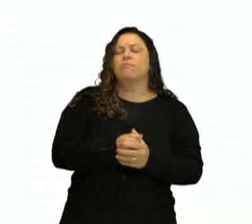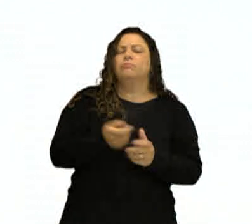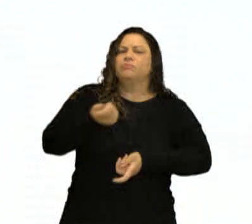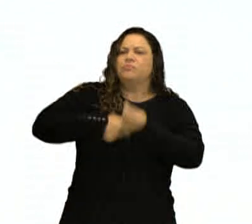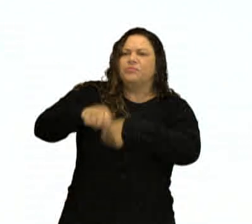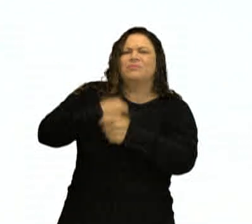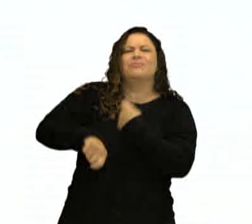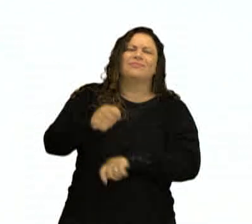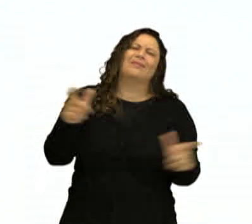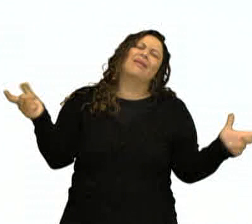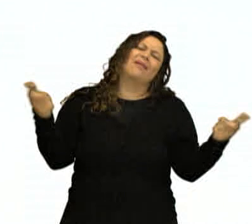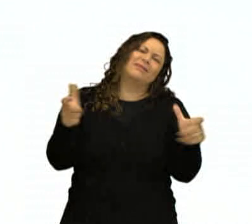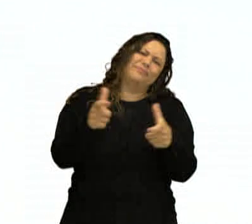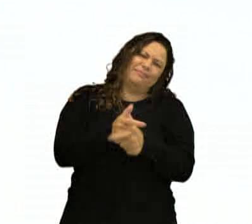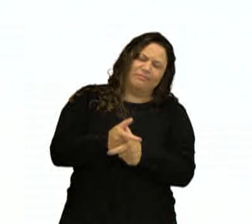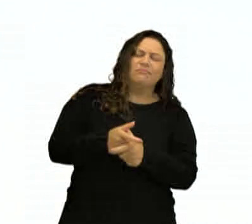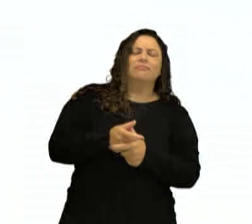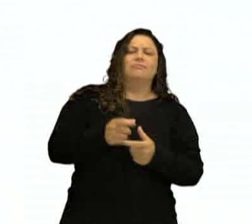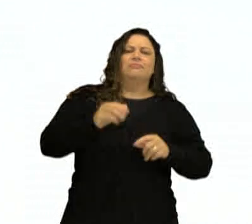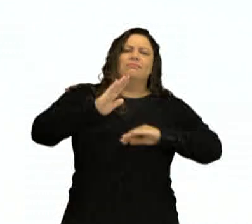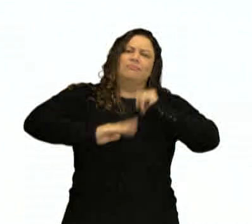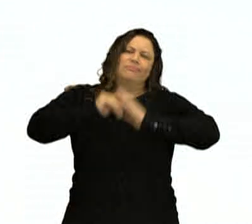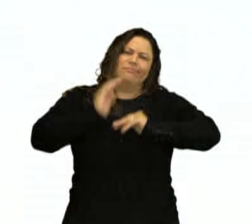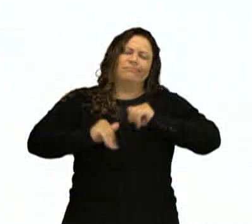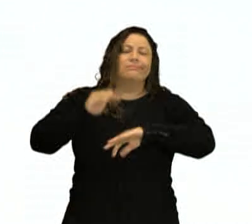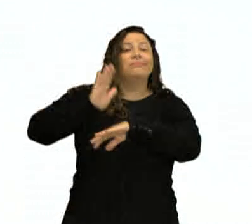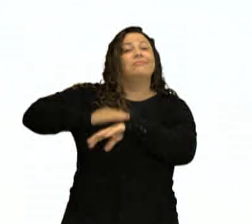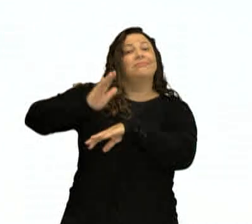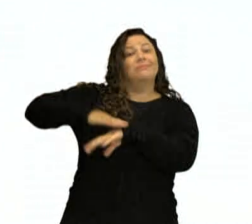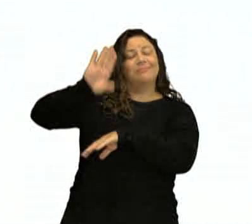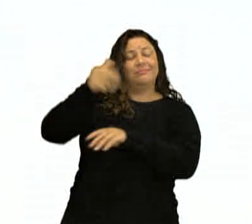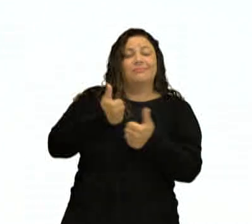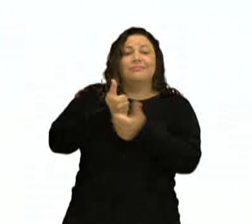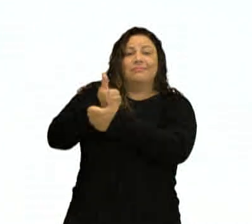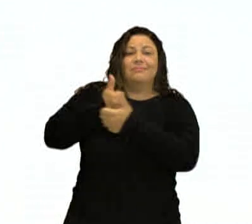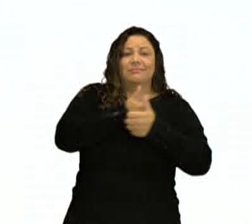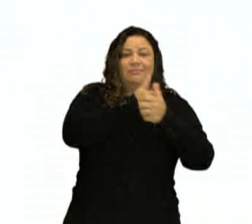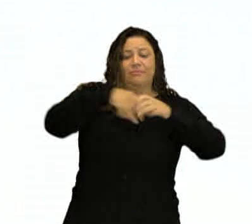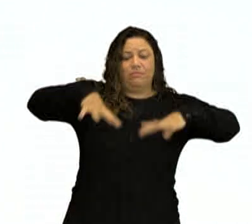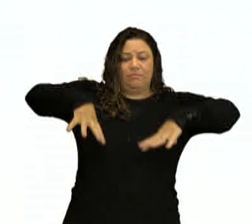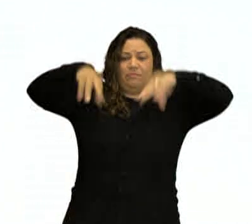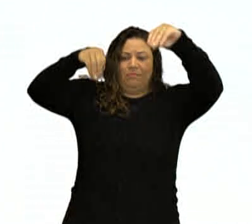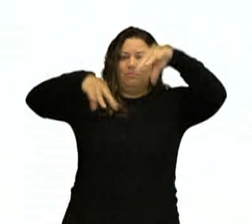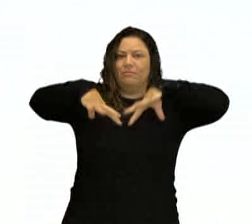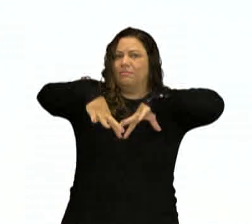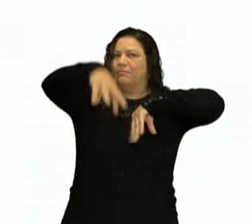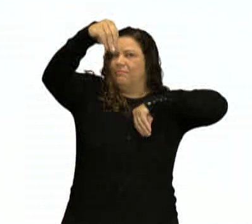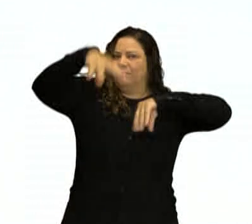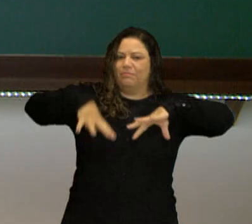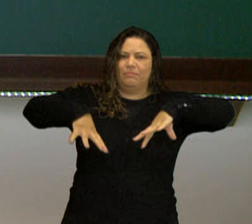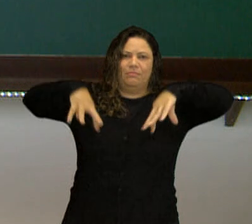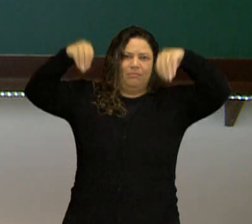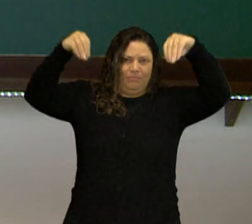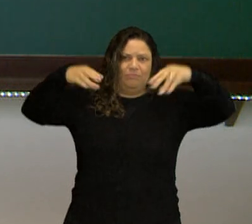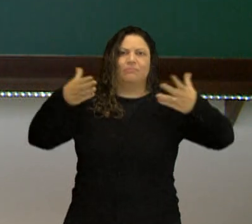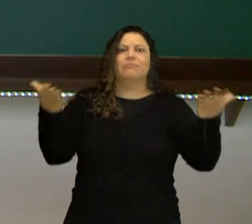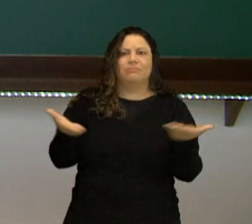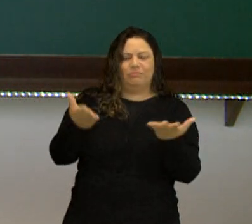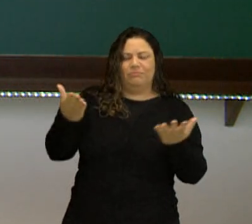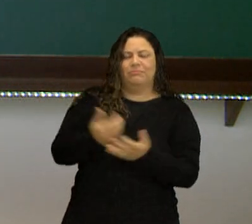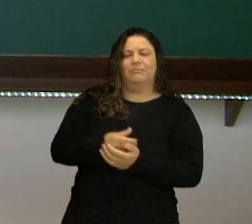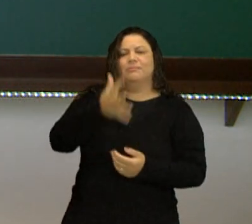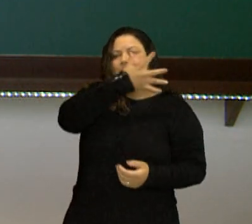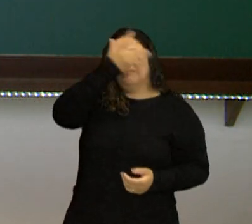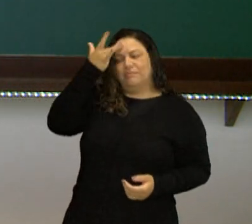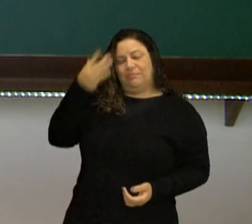praticado durante aí a Idade Média nas proximidades dos castelos, né? Então ali onde os servos viviam, onde essa população